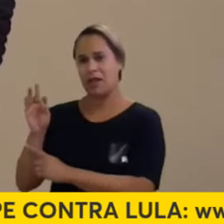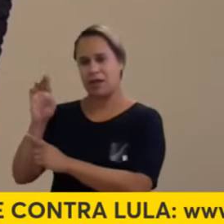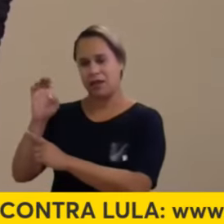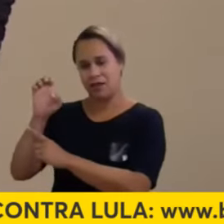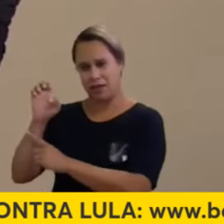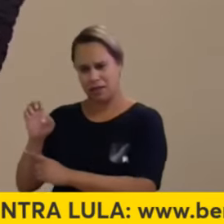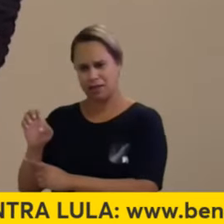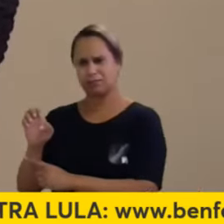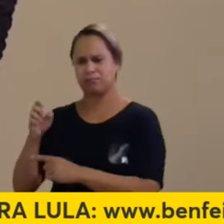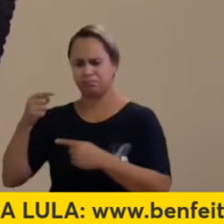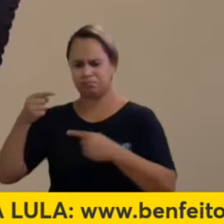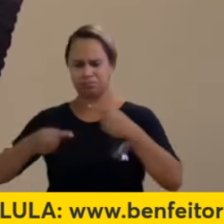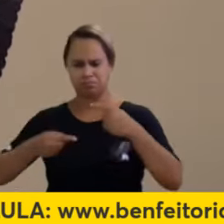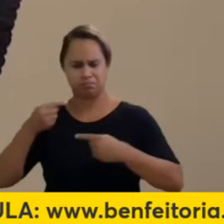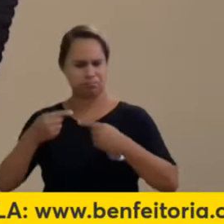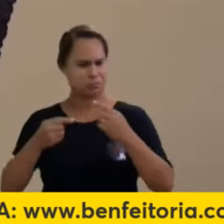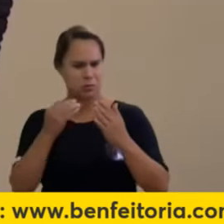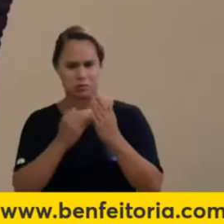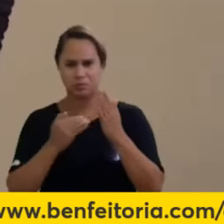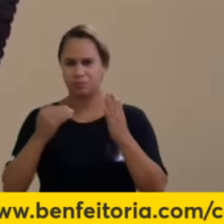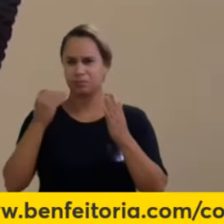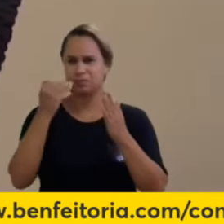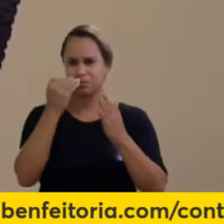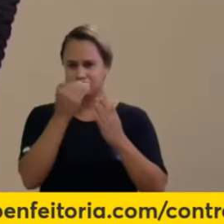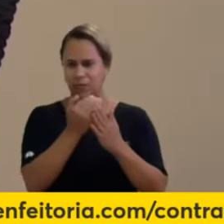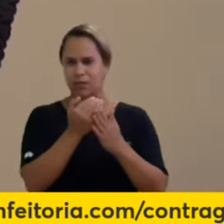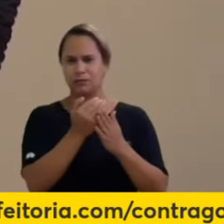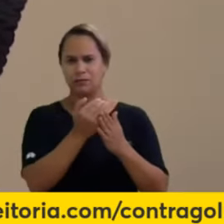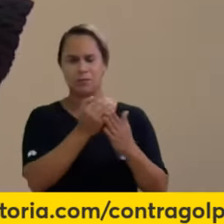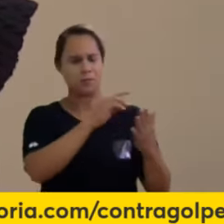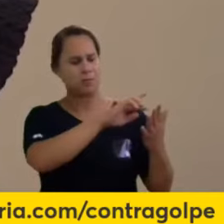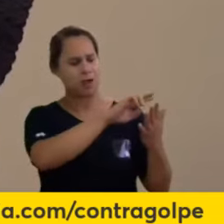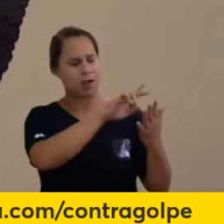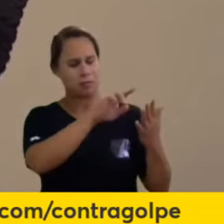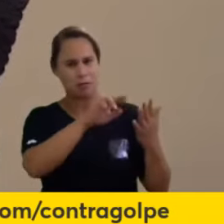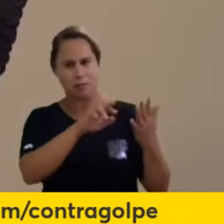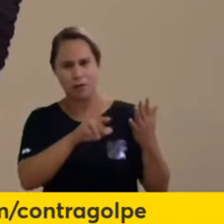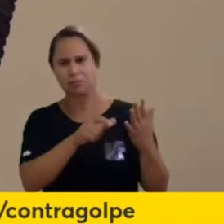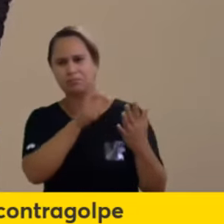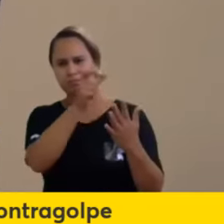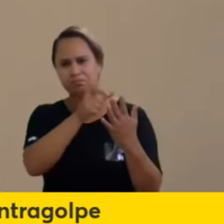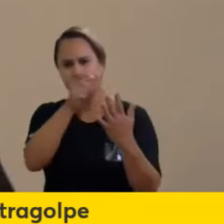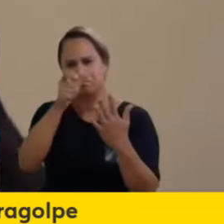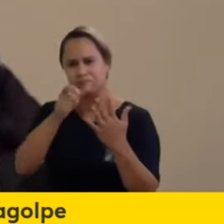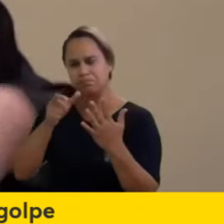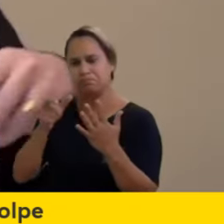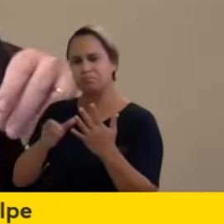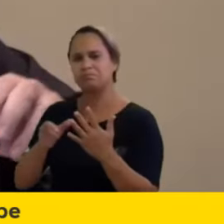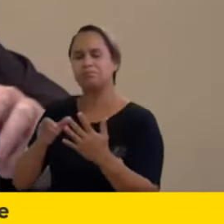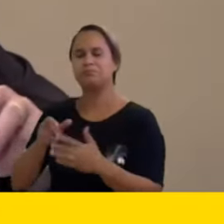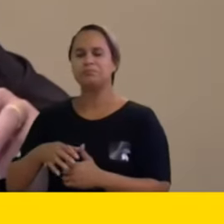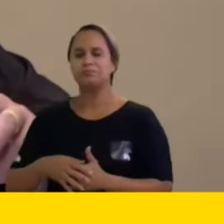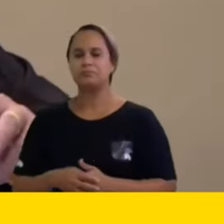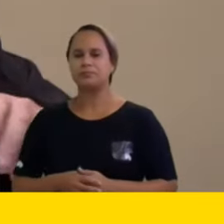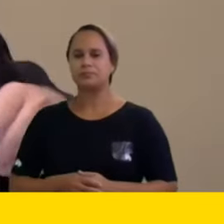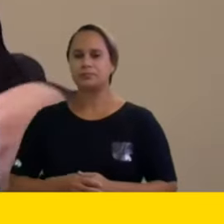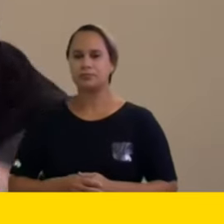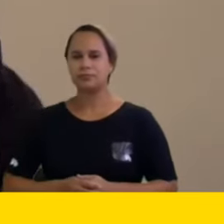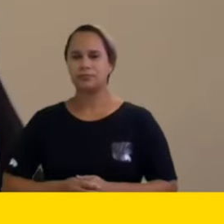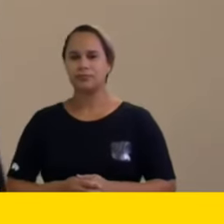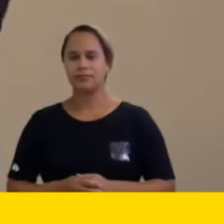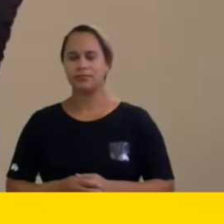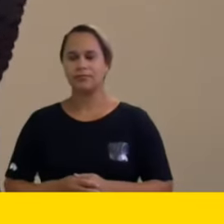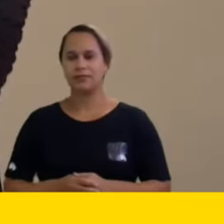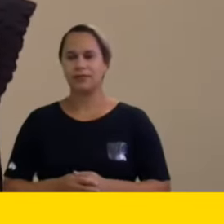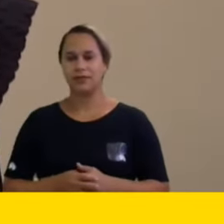de alto nível Dr Bruno cristaldi Dr luí penim Gustavo Guedes e cáo prudente ouvi também com atenção o